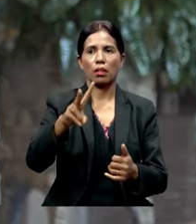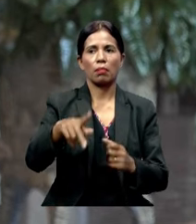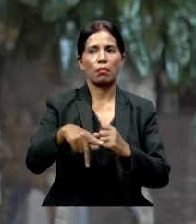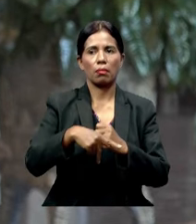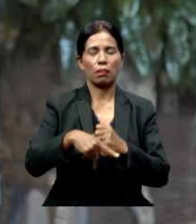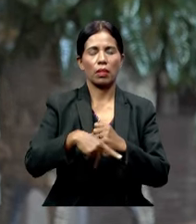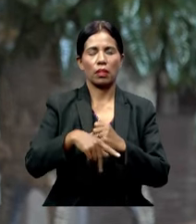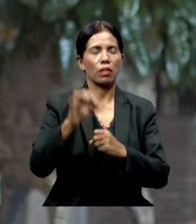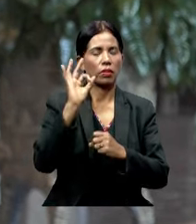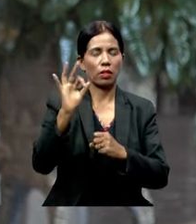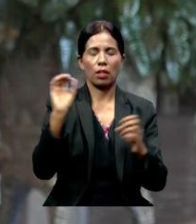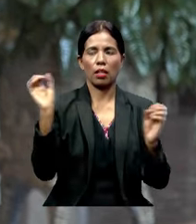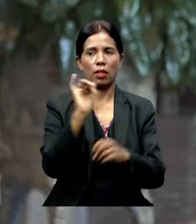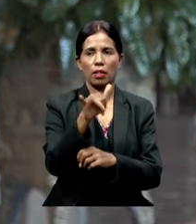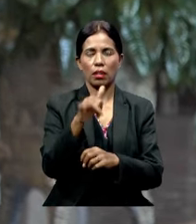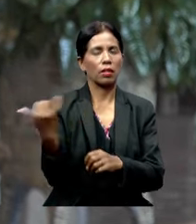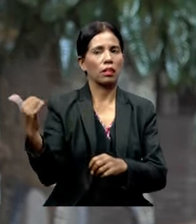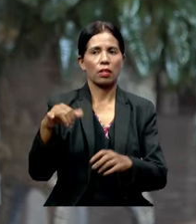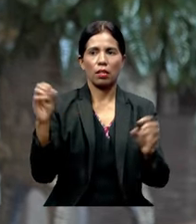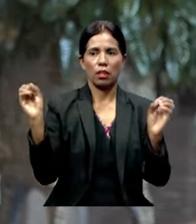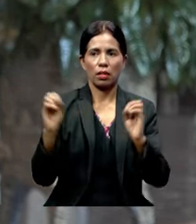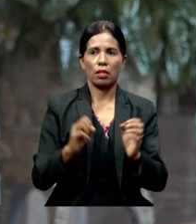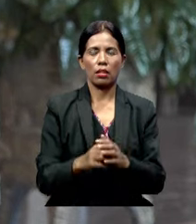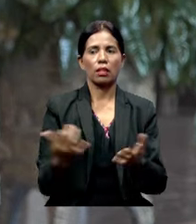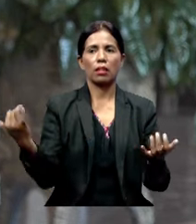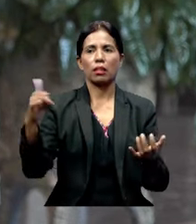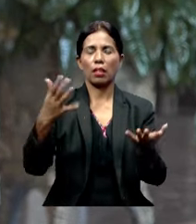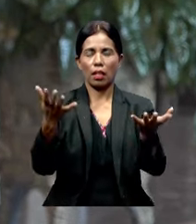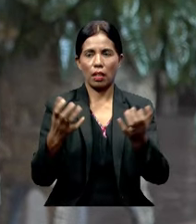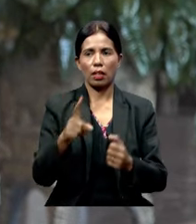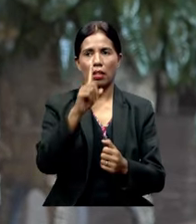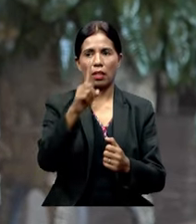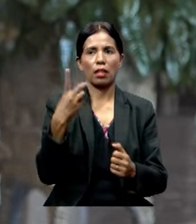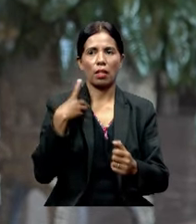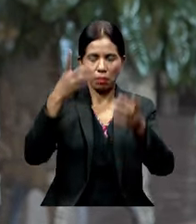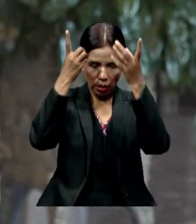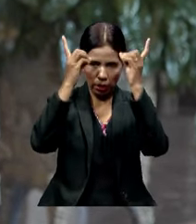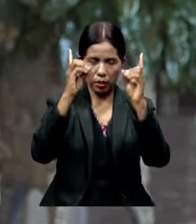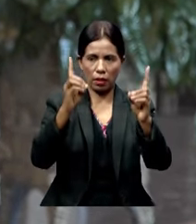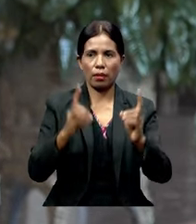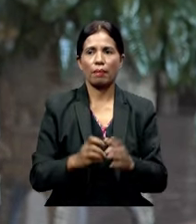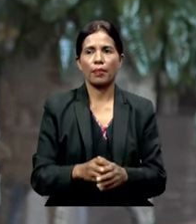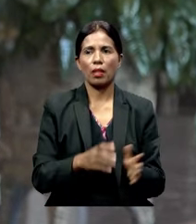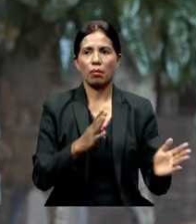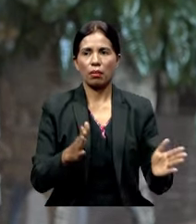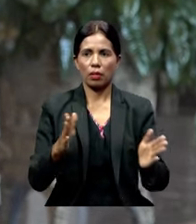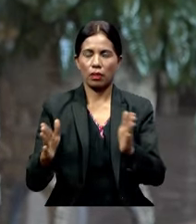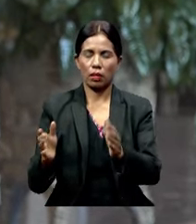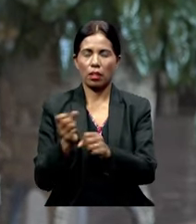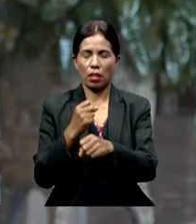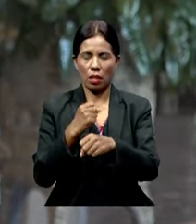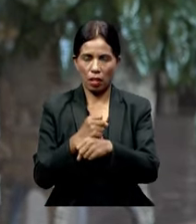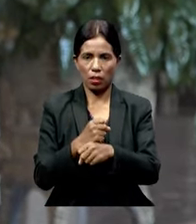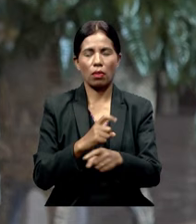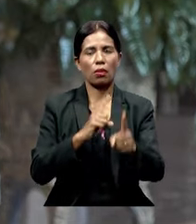la concorda ni de yang sira la koi kor risku sira kara ida dei per ami determina nebe ia proseso de negociações nebe hau